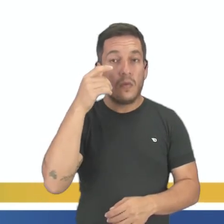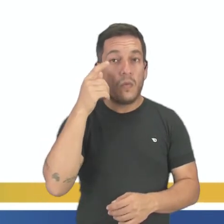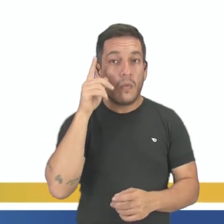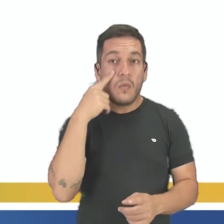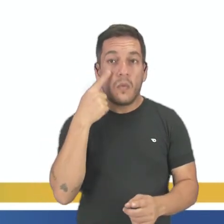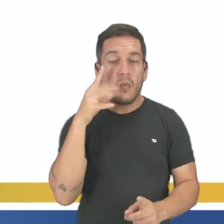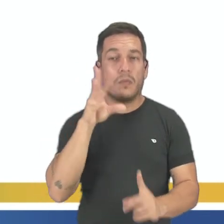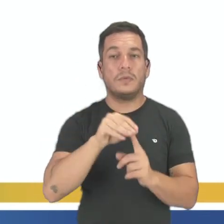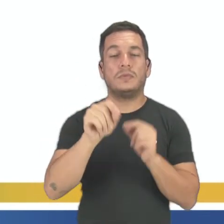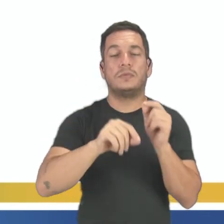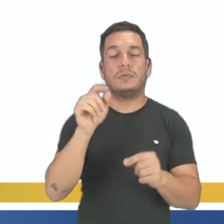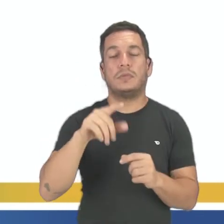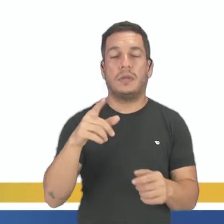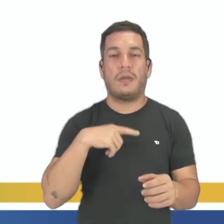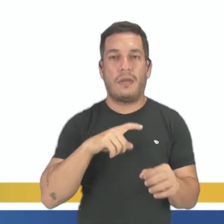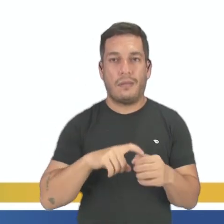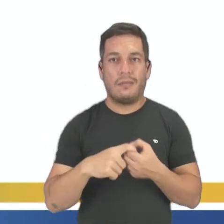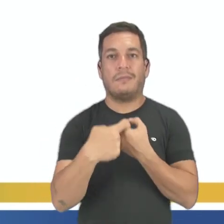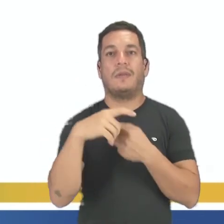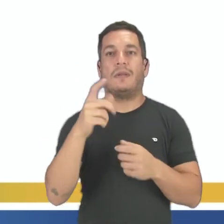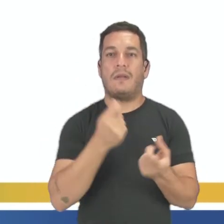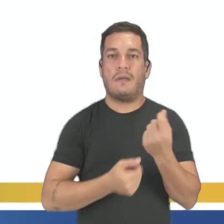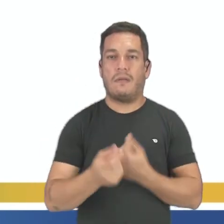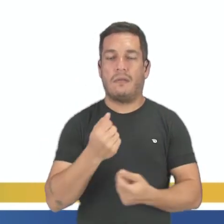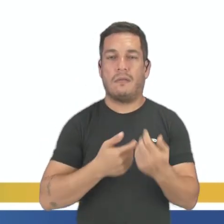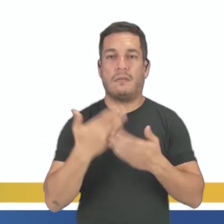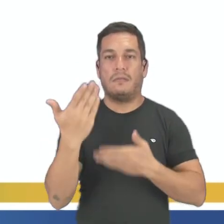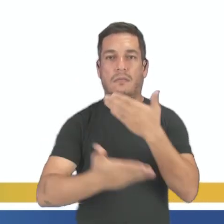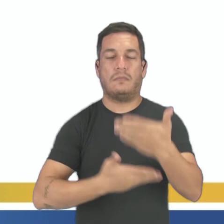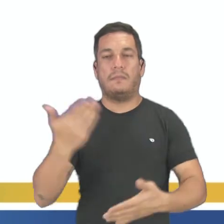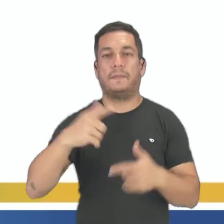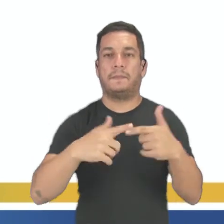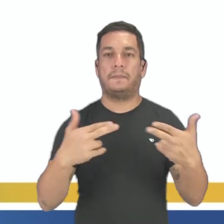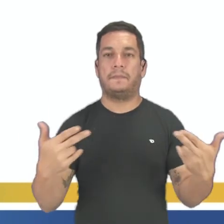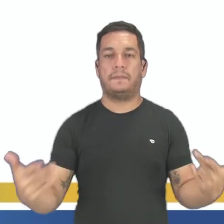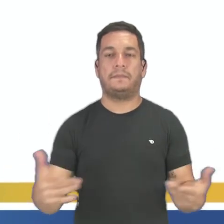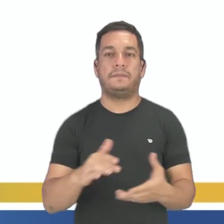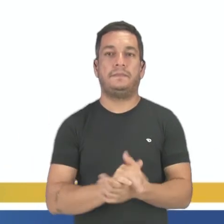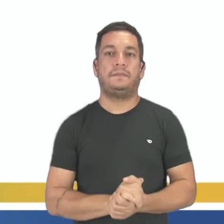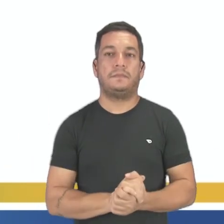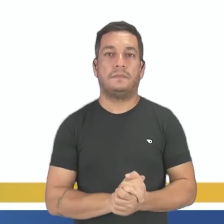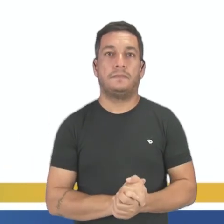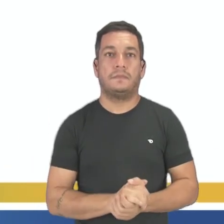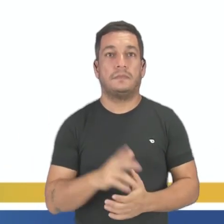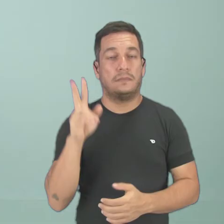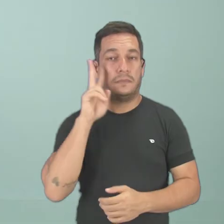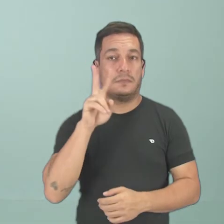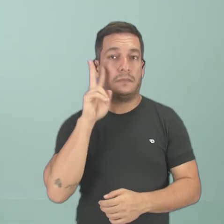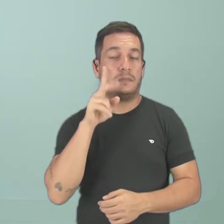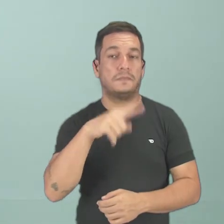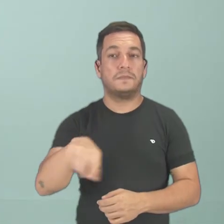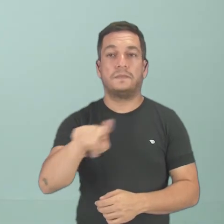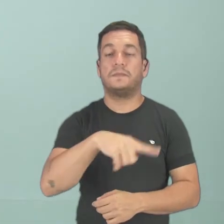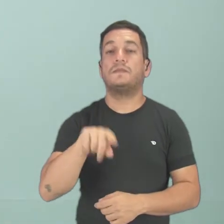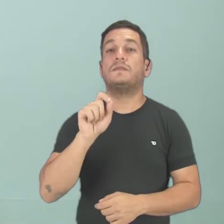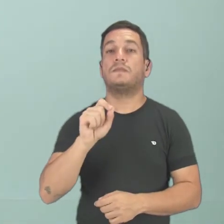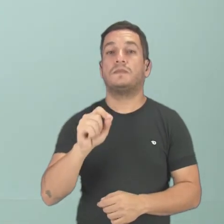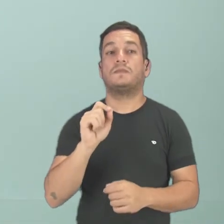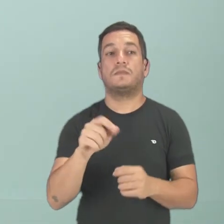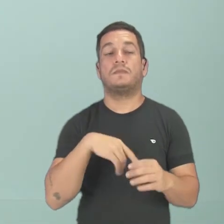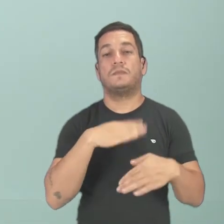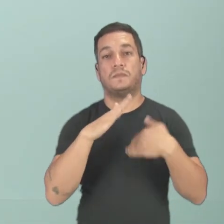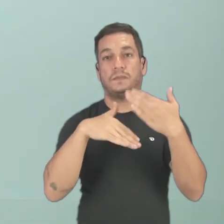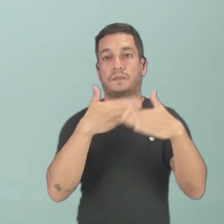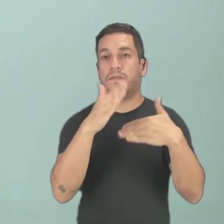econômica da exportação de matérias-primas. Então, vale lembrar para vocês que o processo